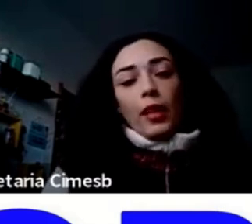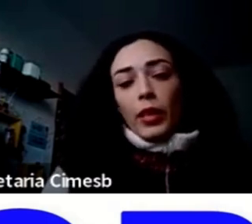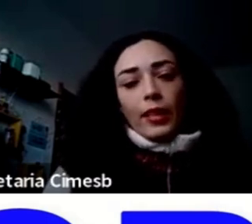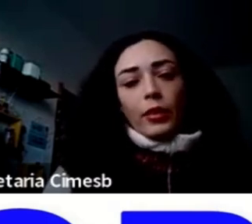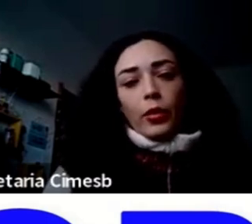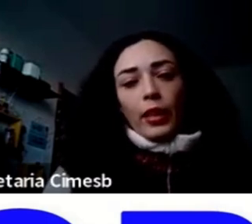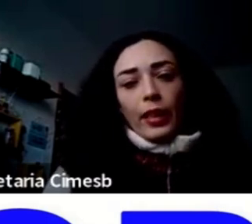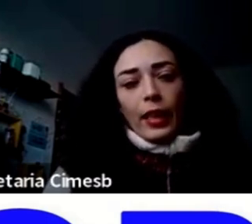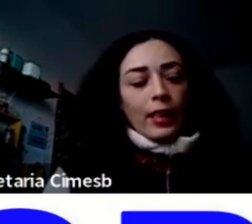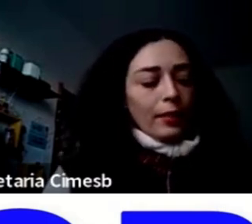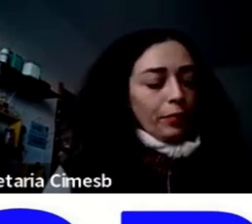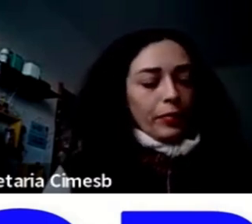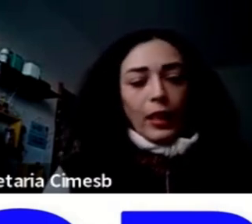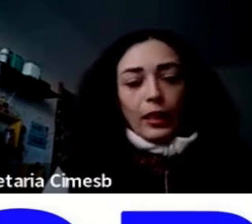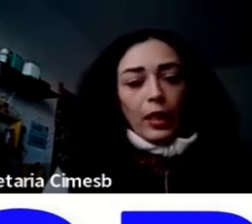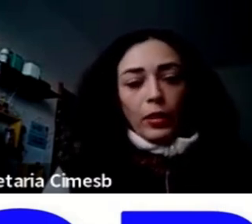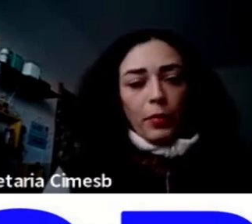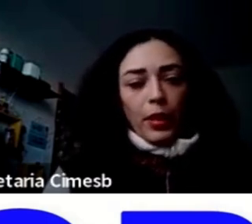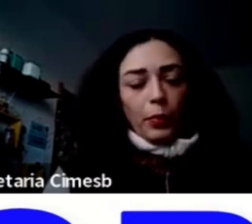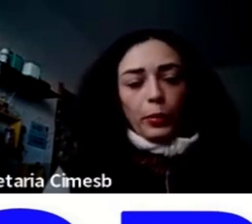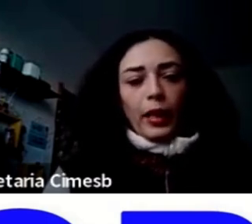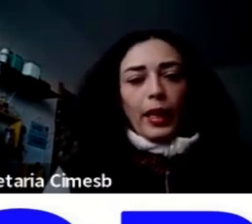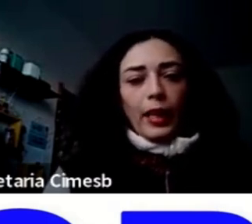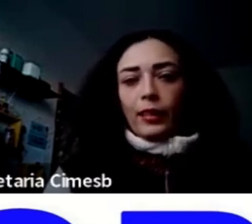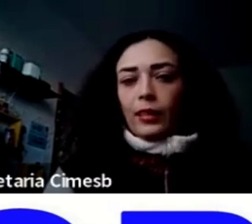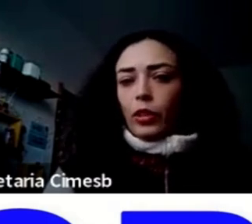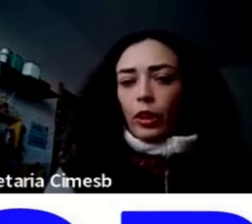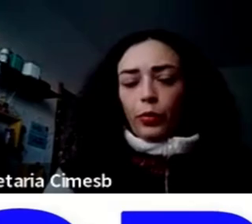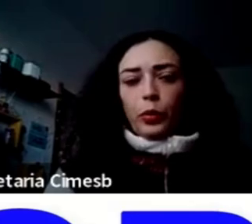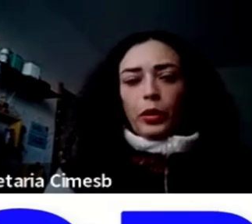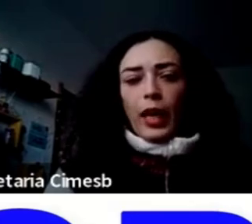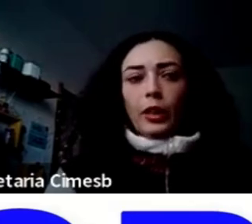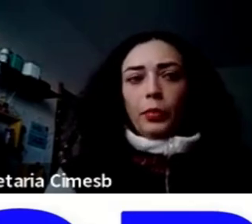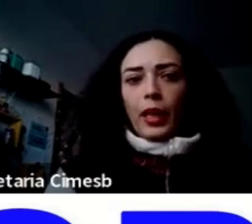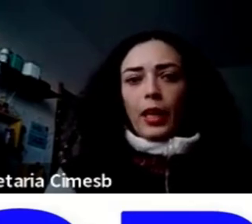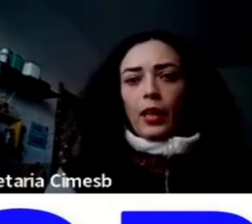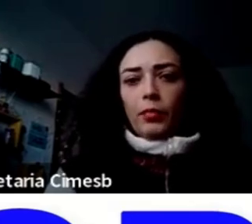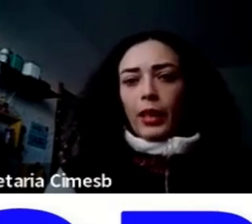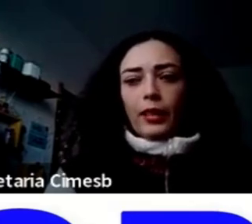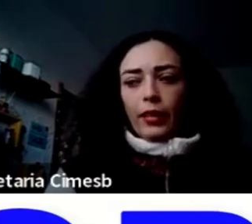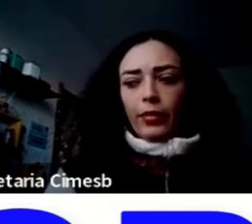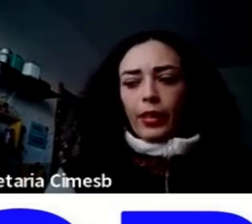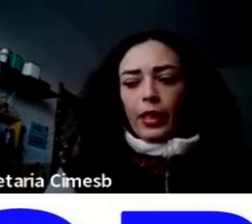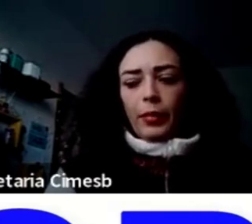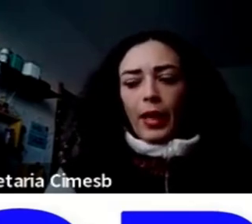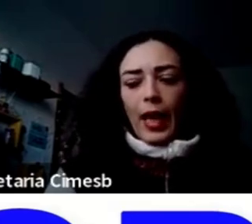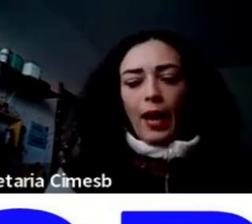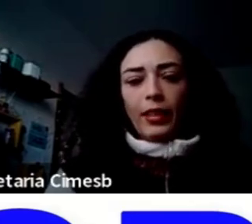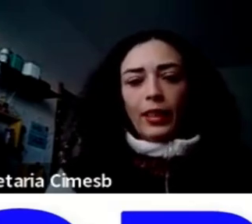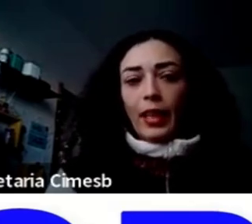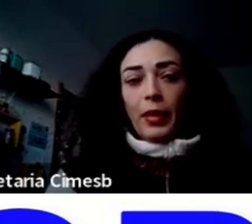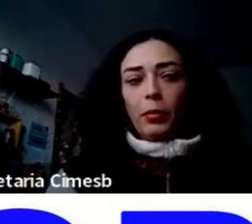então comecei a conhecer a história dele. Ele não sabia português, tinha dificuldade para